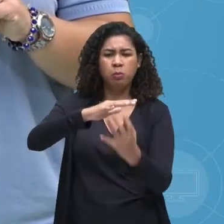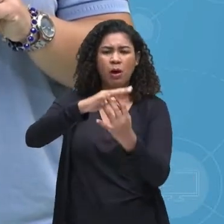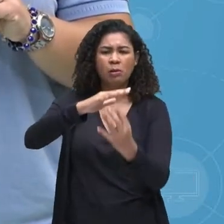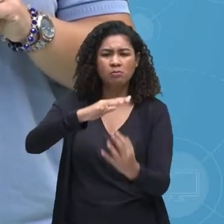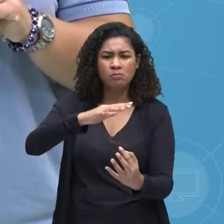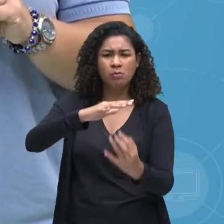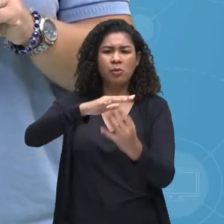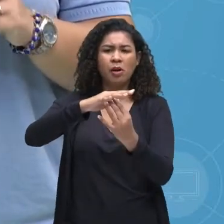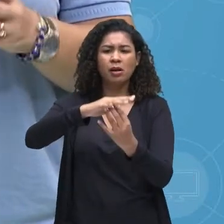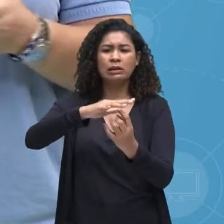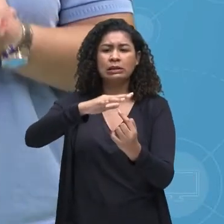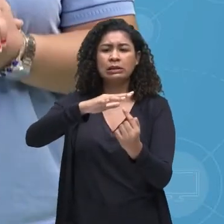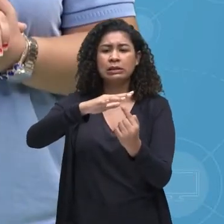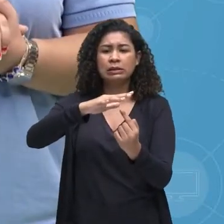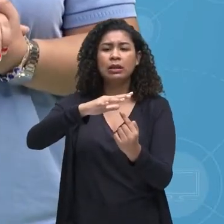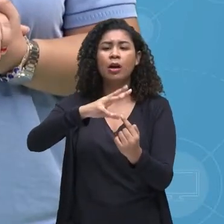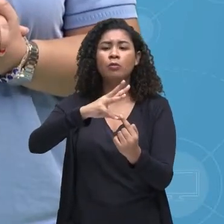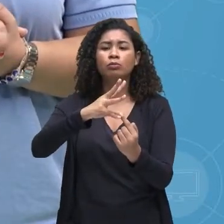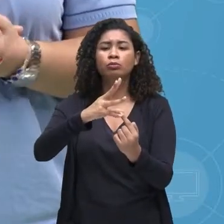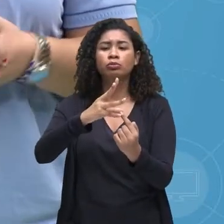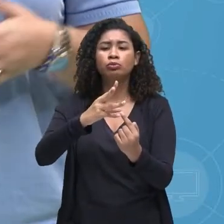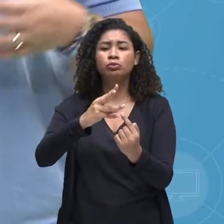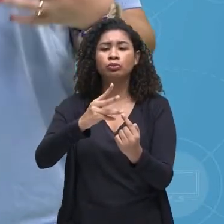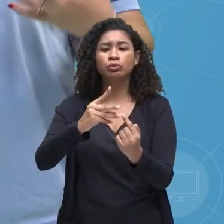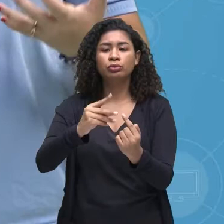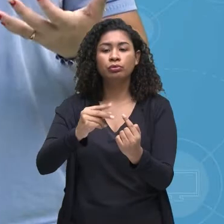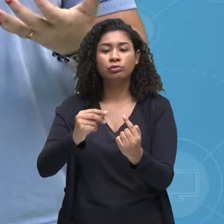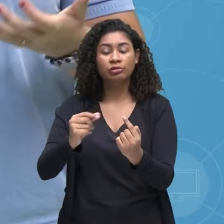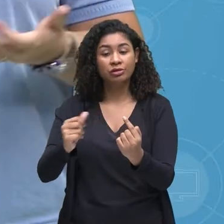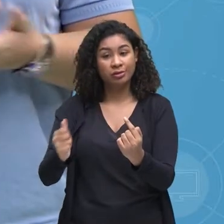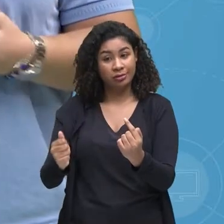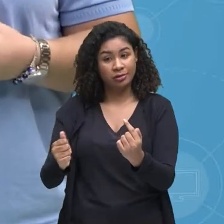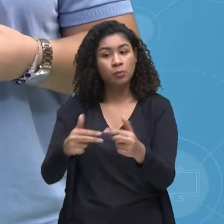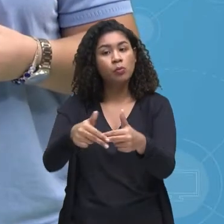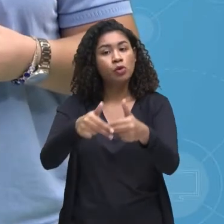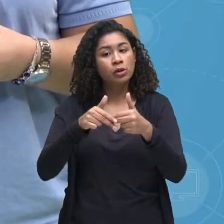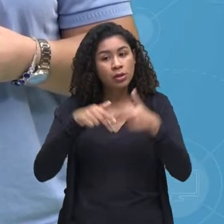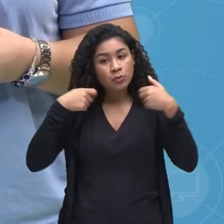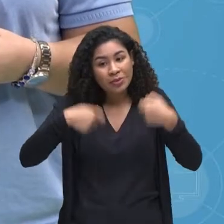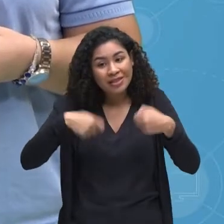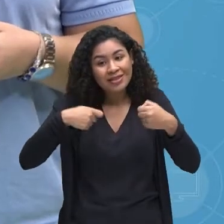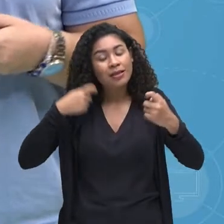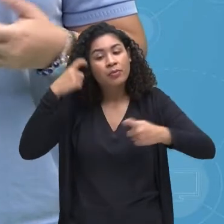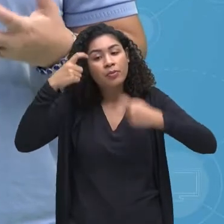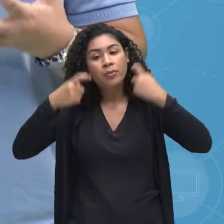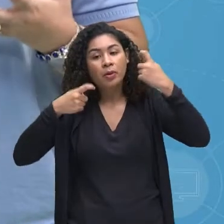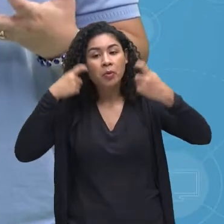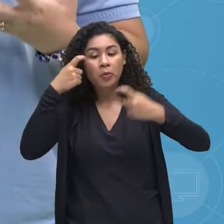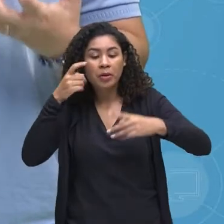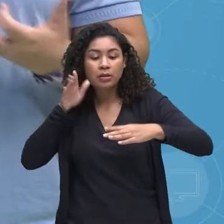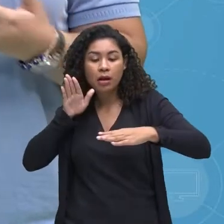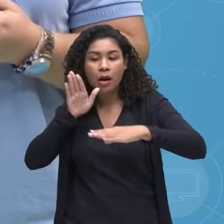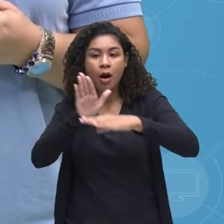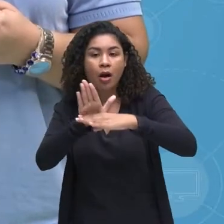a gente tenha esse cuidado com a camada de ozônio. E a educação ambiental deve ser